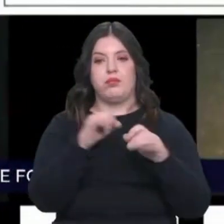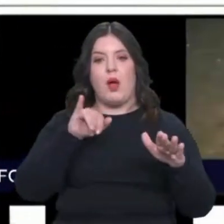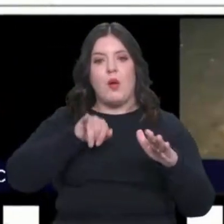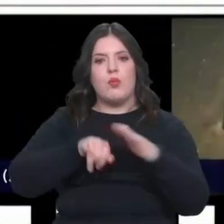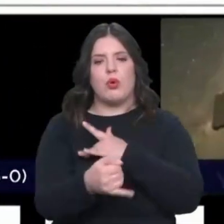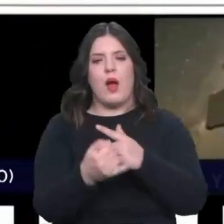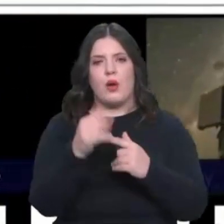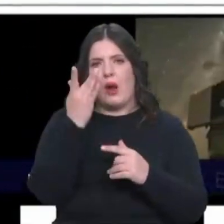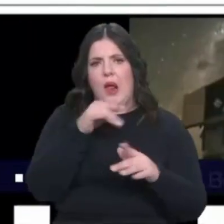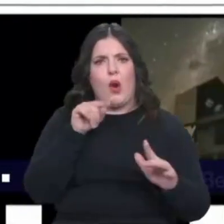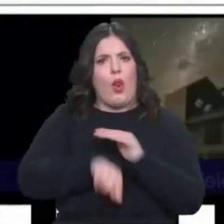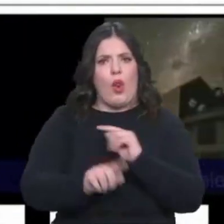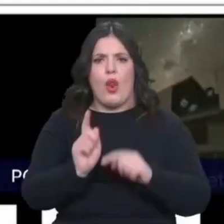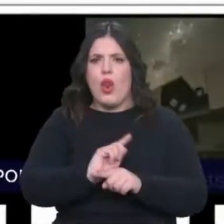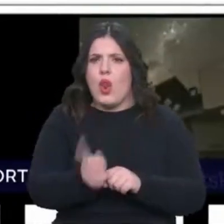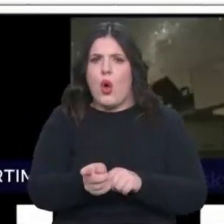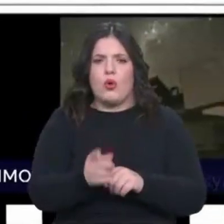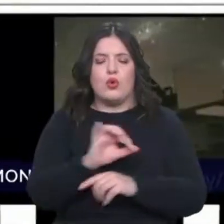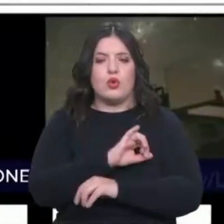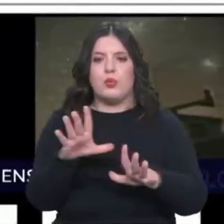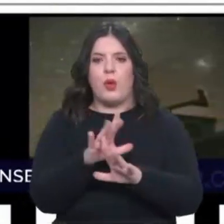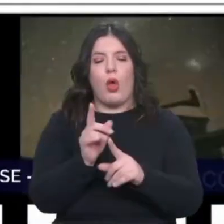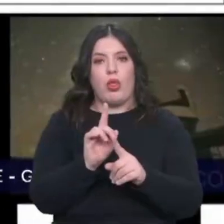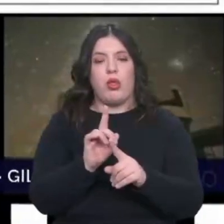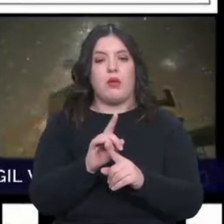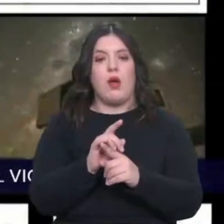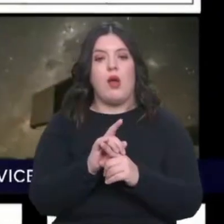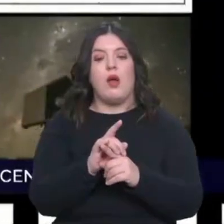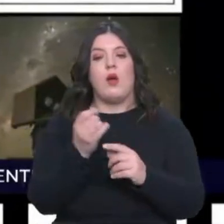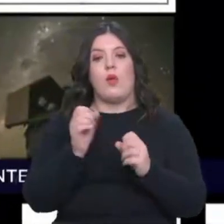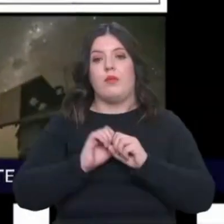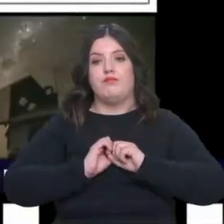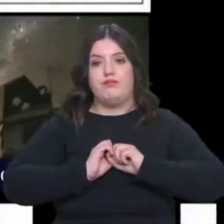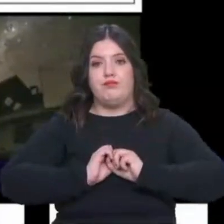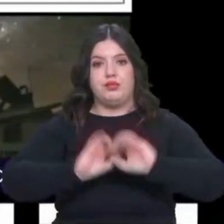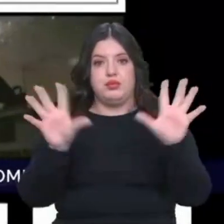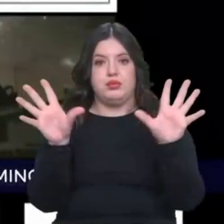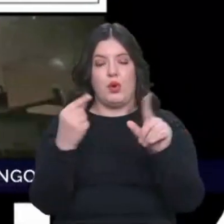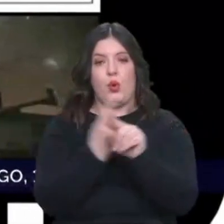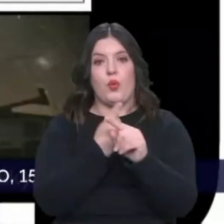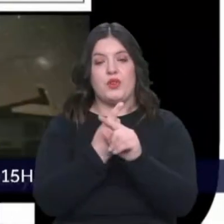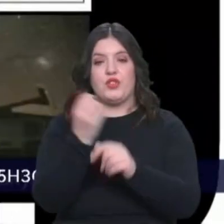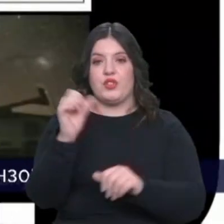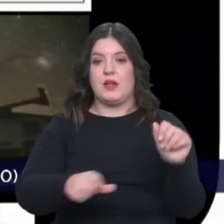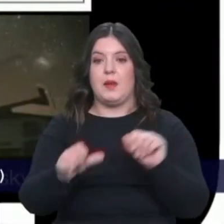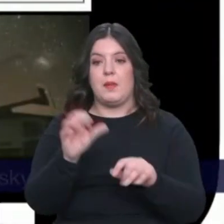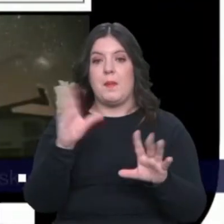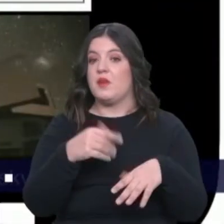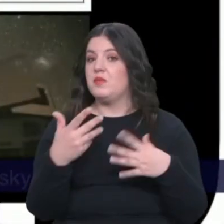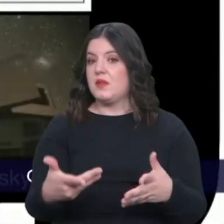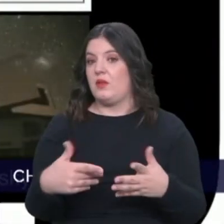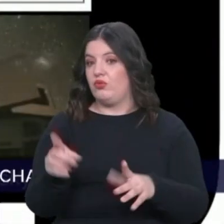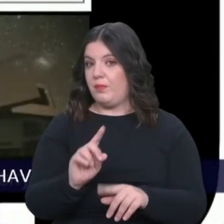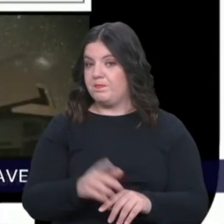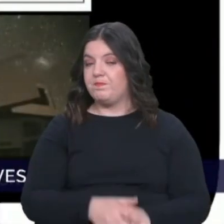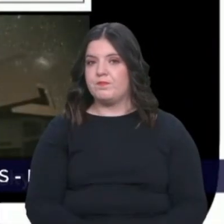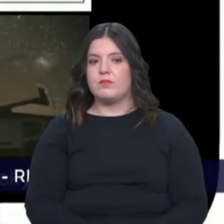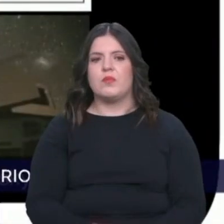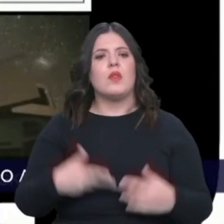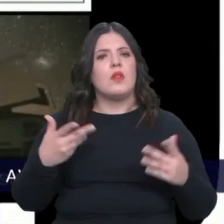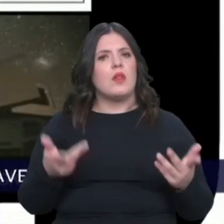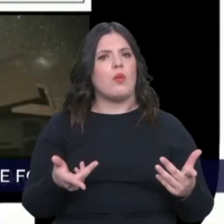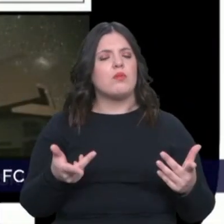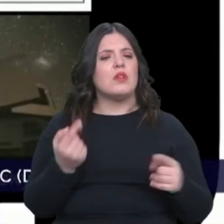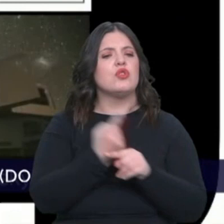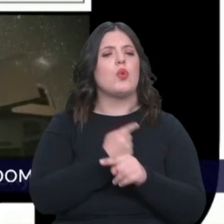negro. Portanto, não explode. Não explodendo, não atira para o universo esses elementos químicos mais pesados. Então, de onde é que vieram